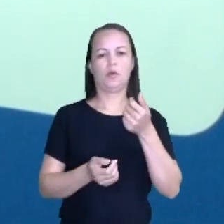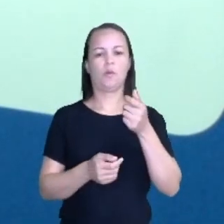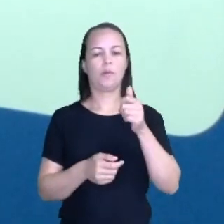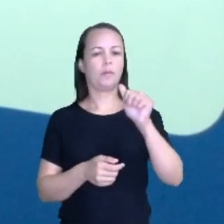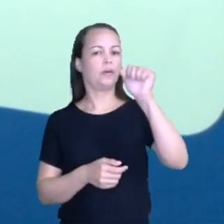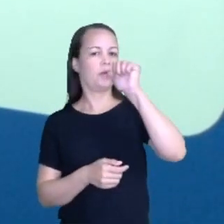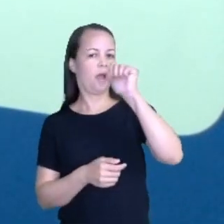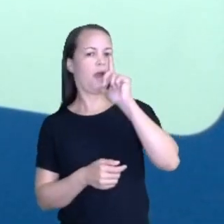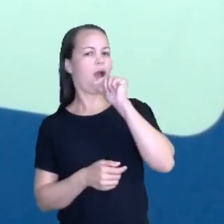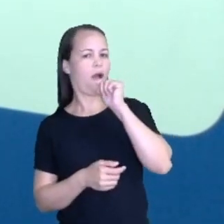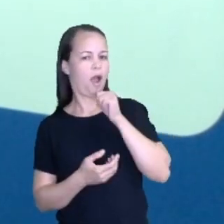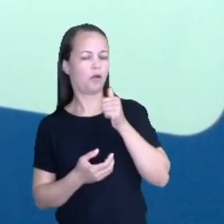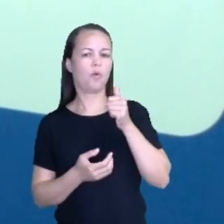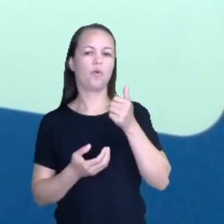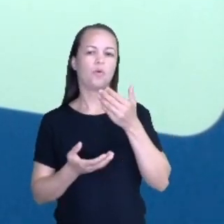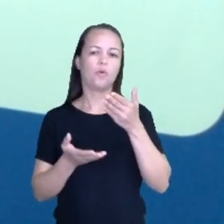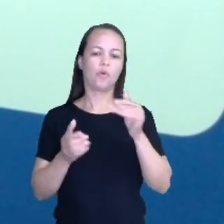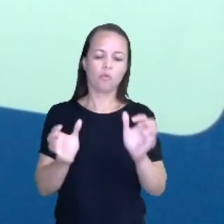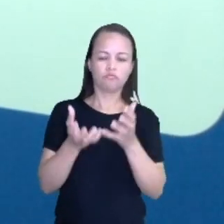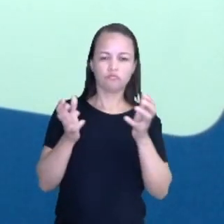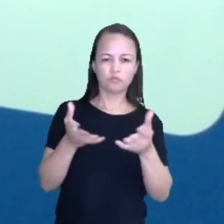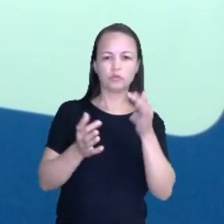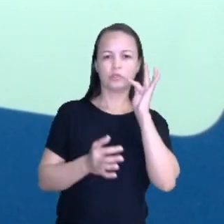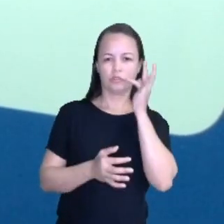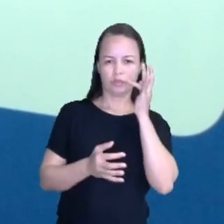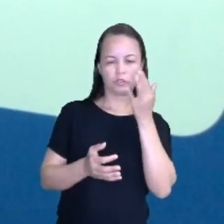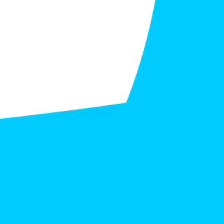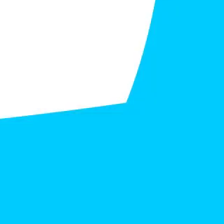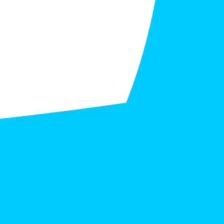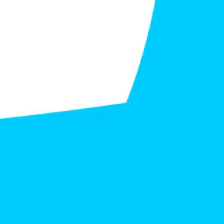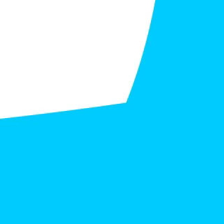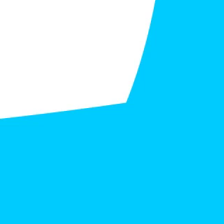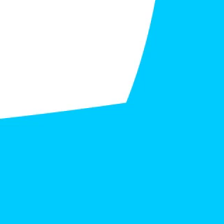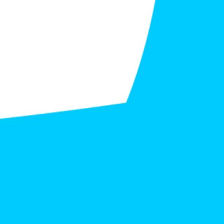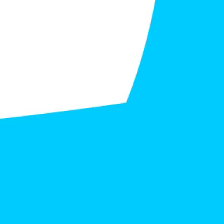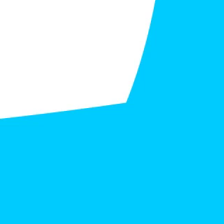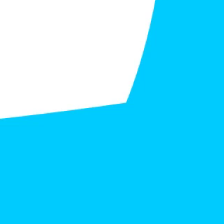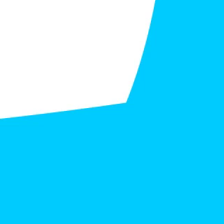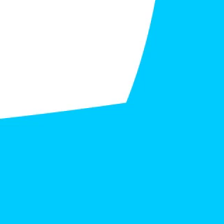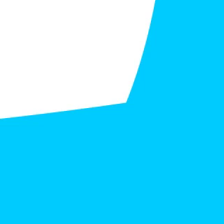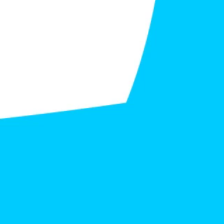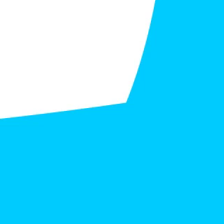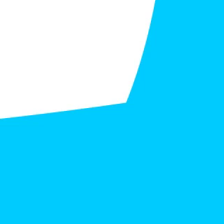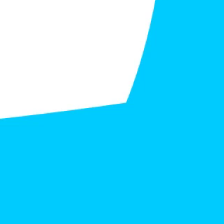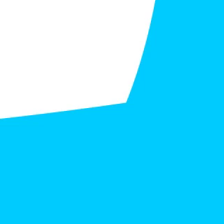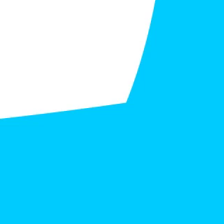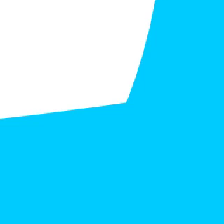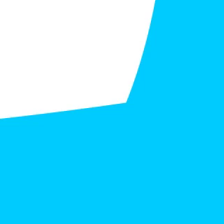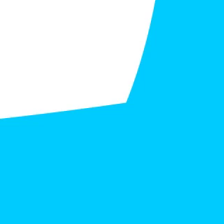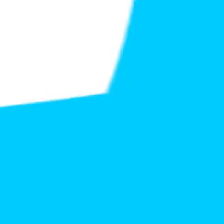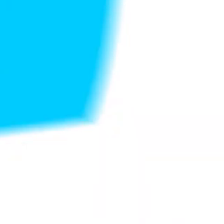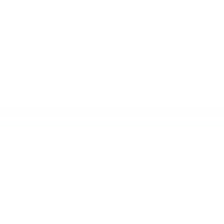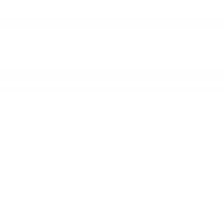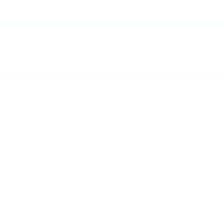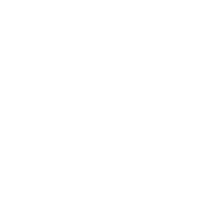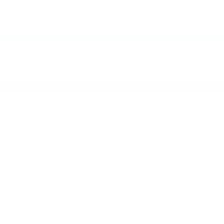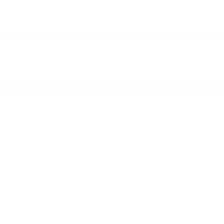água, comam frutas e verduras. Até a próxima!